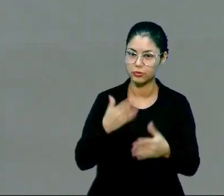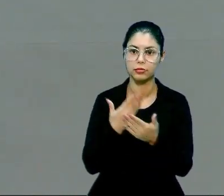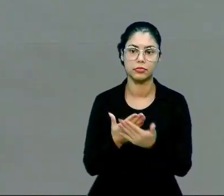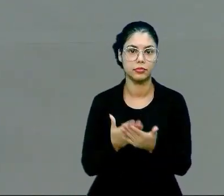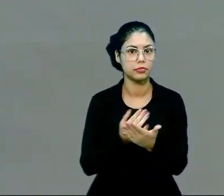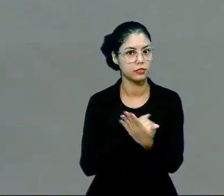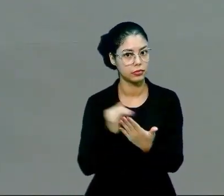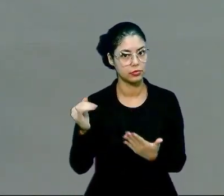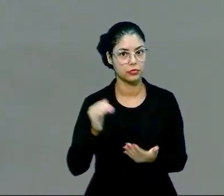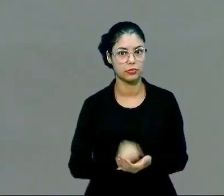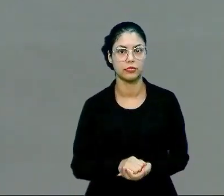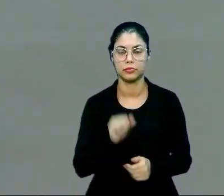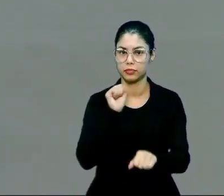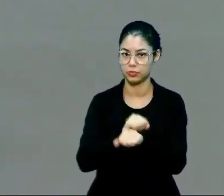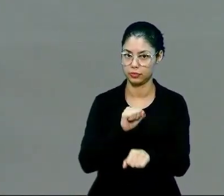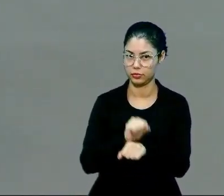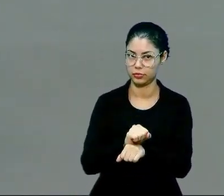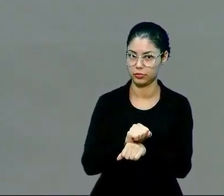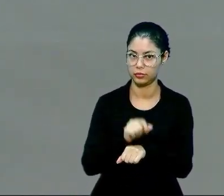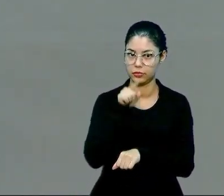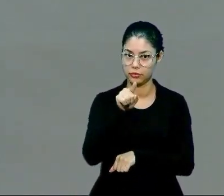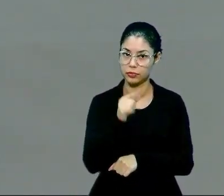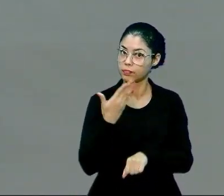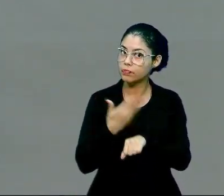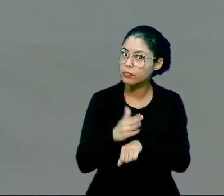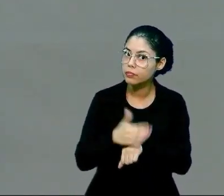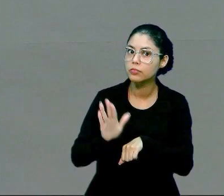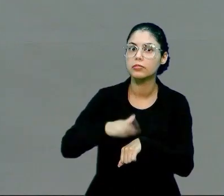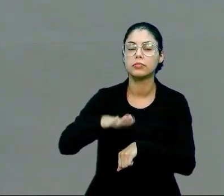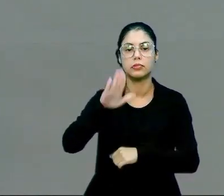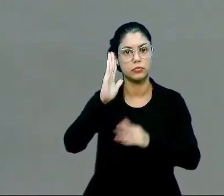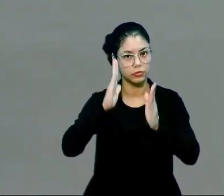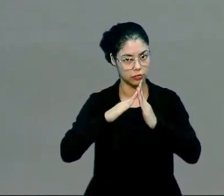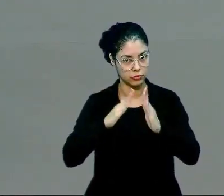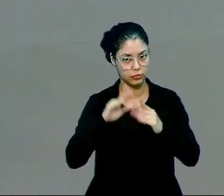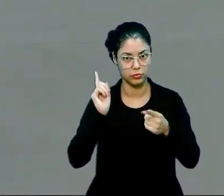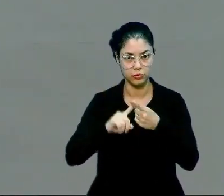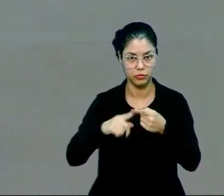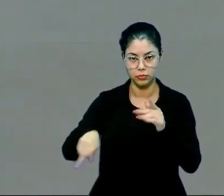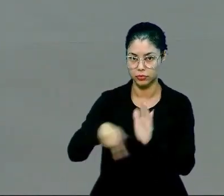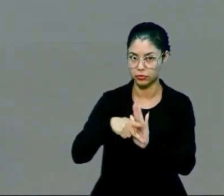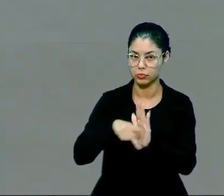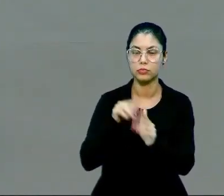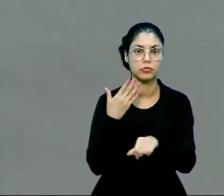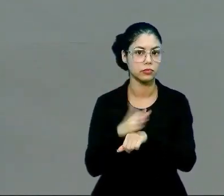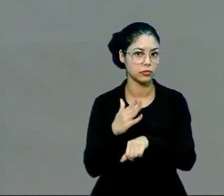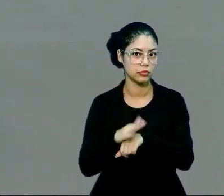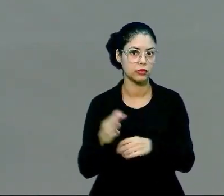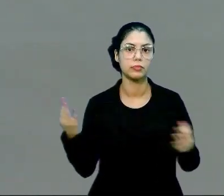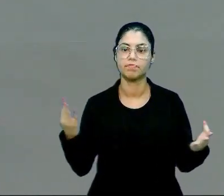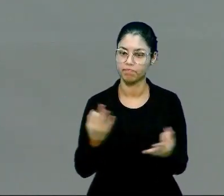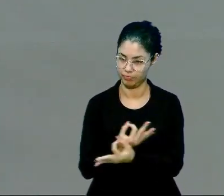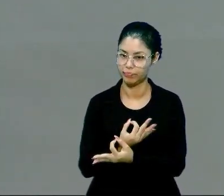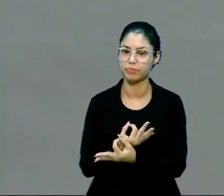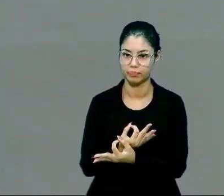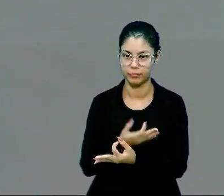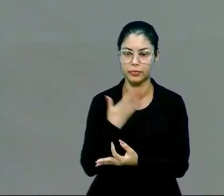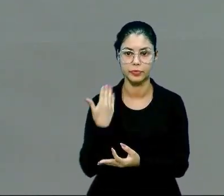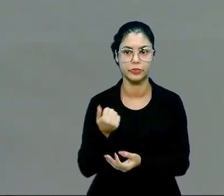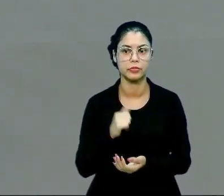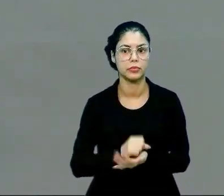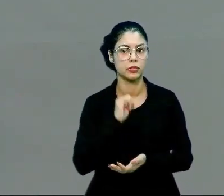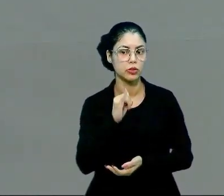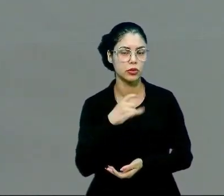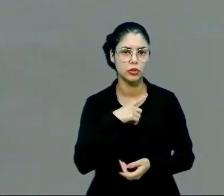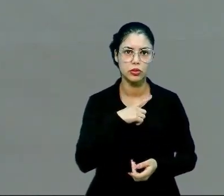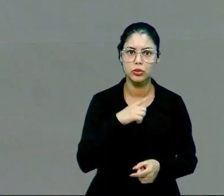de introdução. Eu espero que vocês treinem bastante em casa, porque é justamente a prática que vai aperfeiçoar. Se você